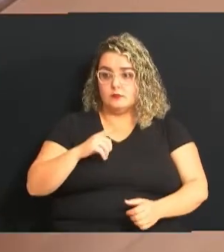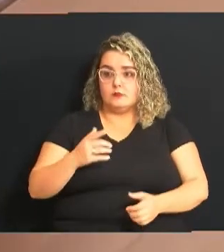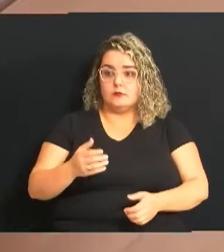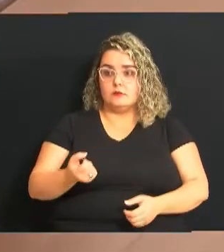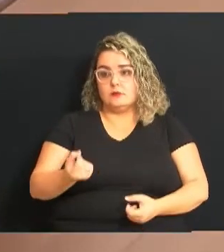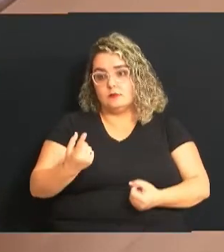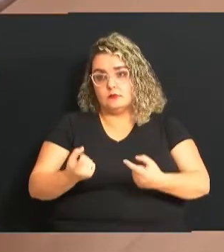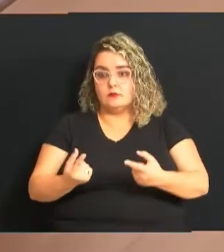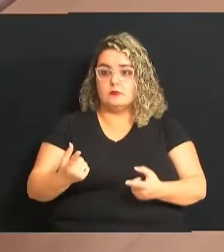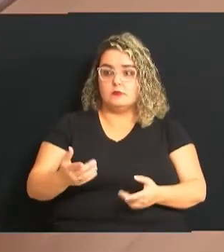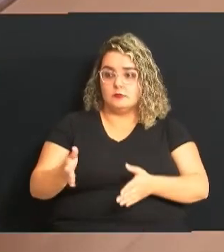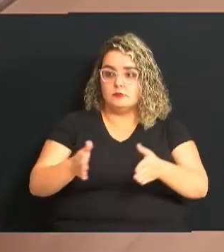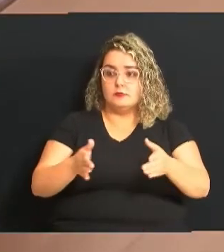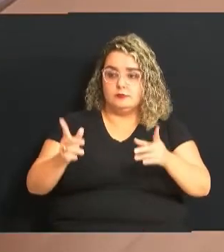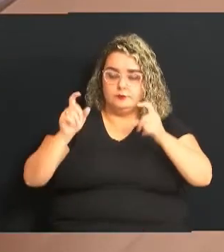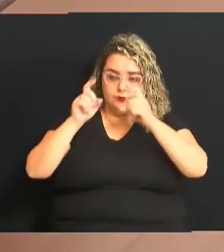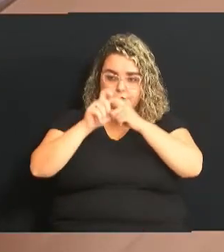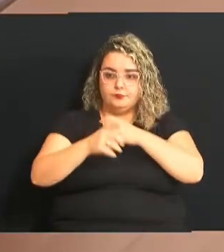alguma dificuldade